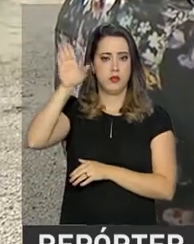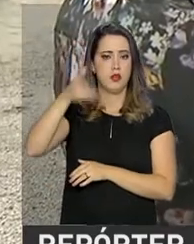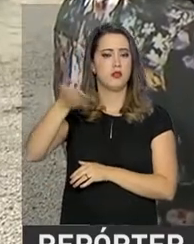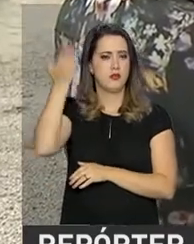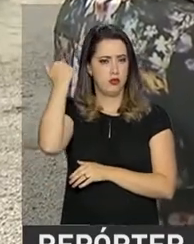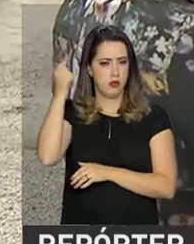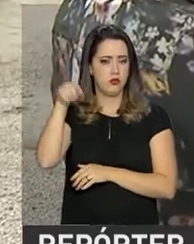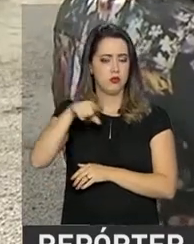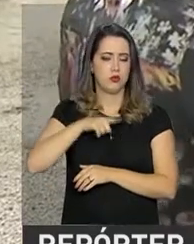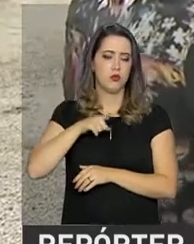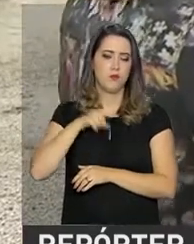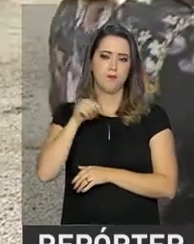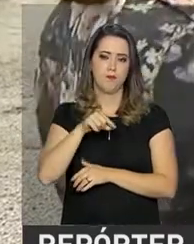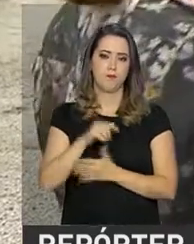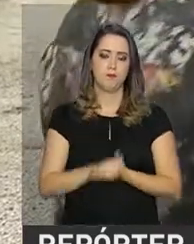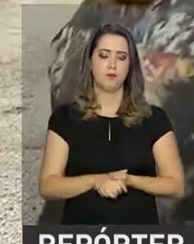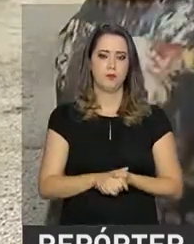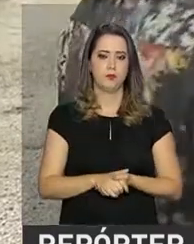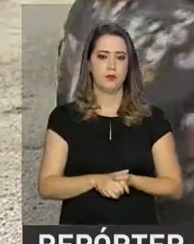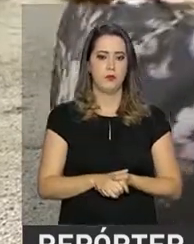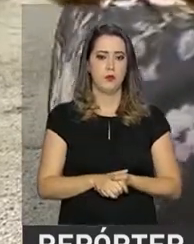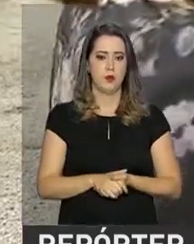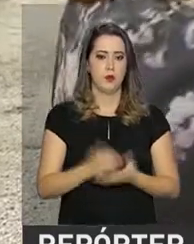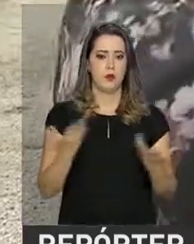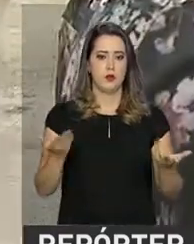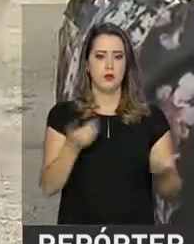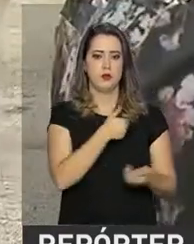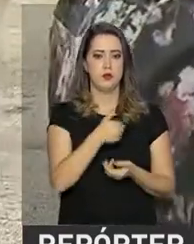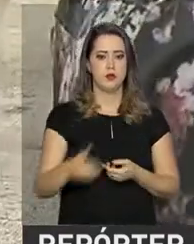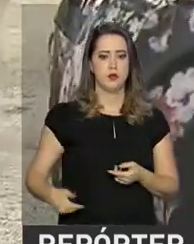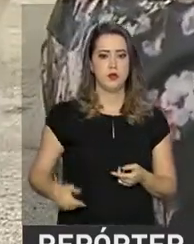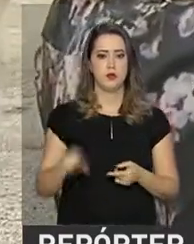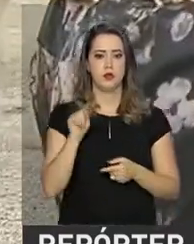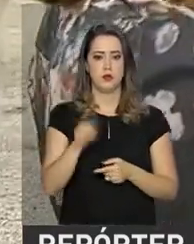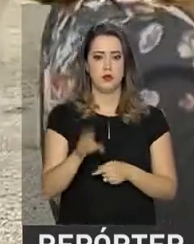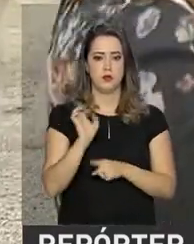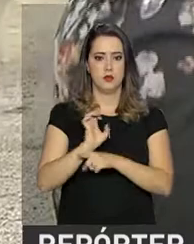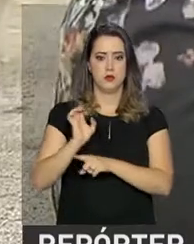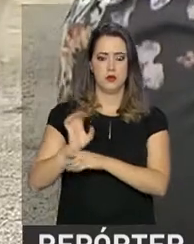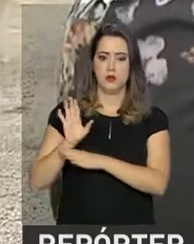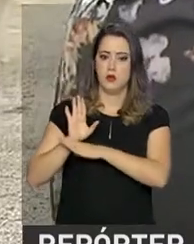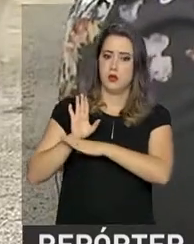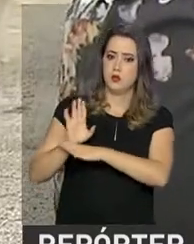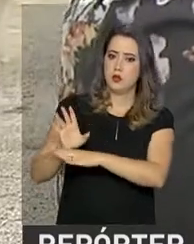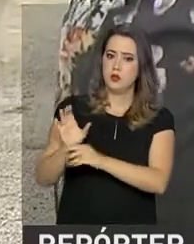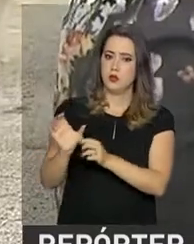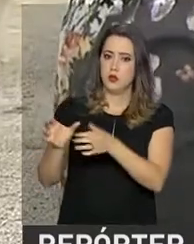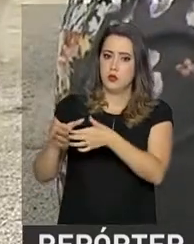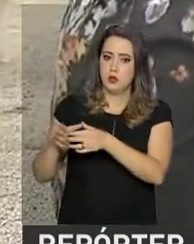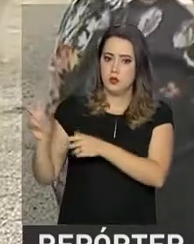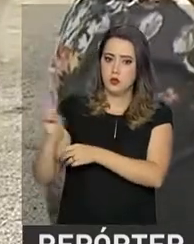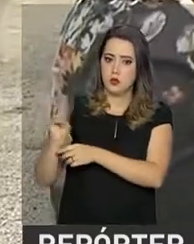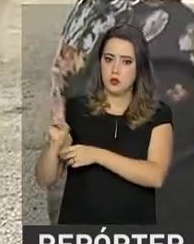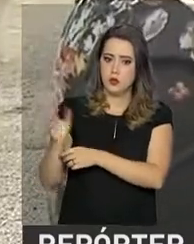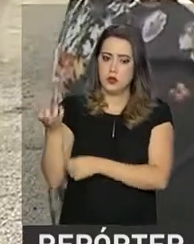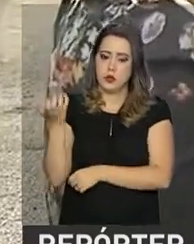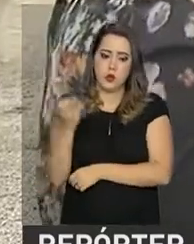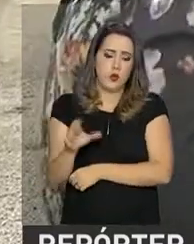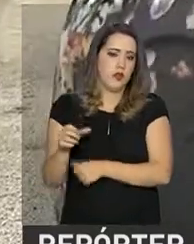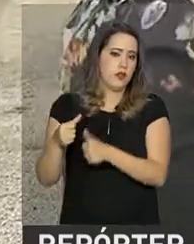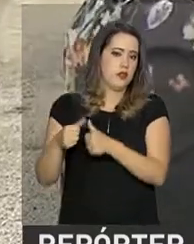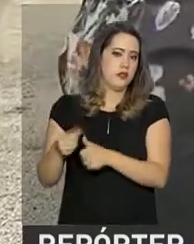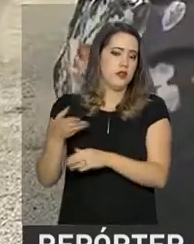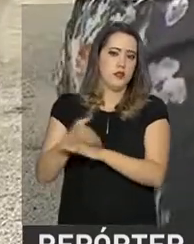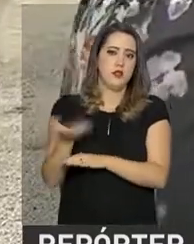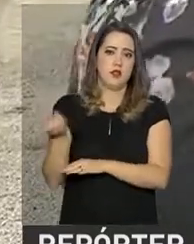aqui em boa vista e o governo também é o estado está ajudando os venezuelanos que não querem ficar aqui querem